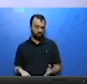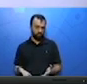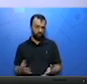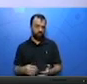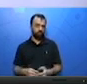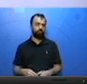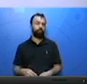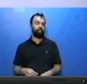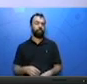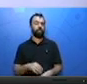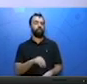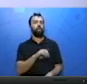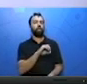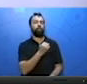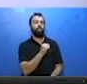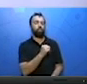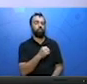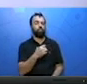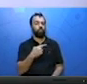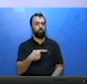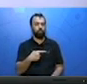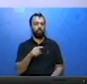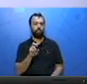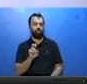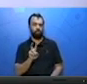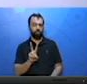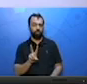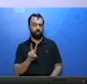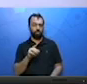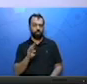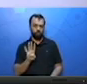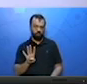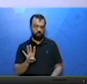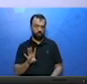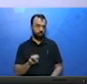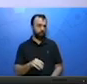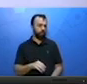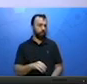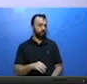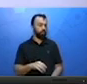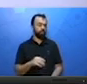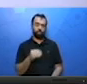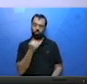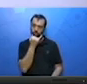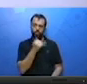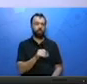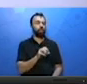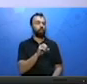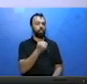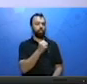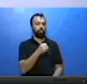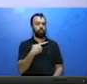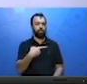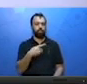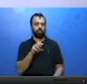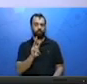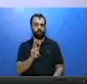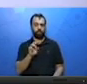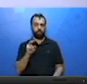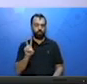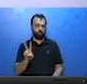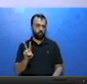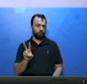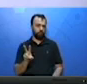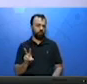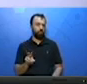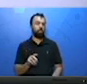Agora, ó, tenho 8 no banco, positivo. Gasto 32 no cartão. Como eu gastei mais do que eu